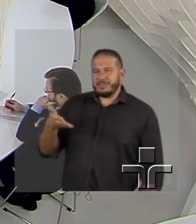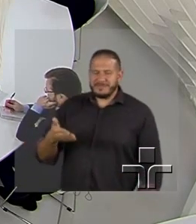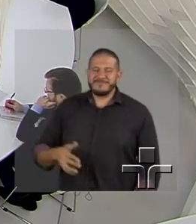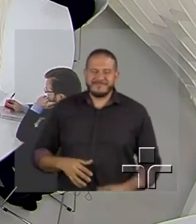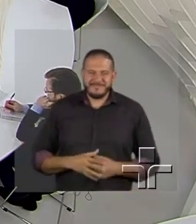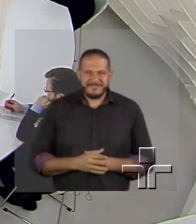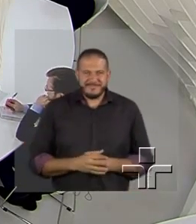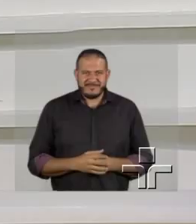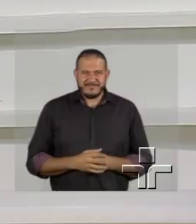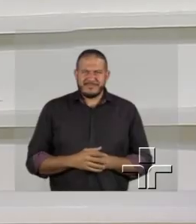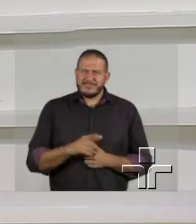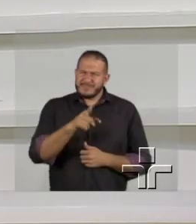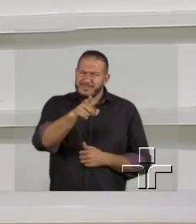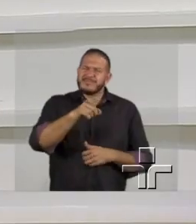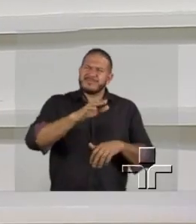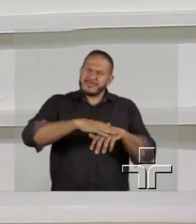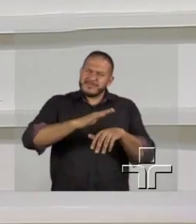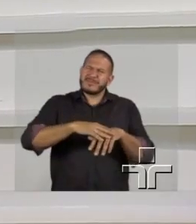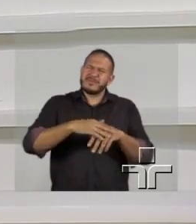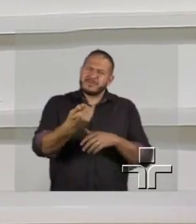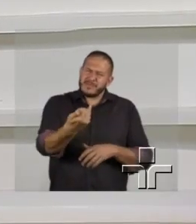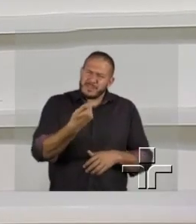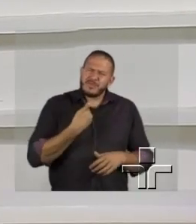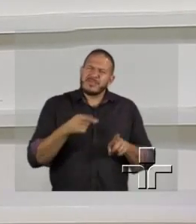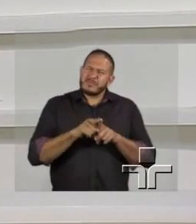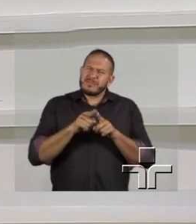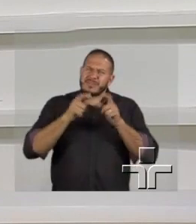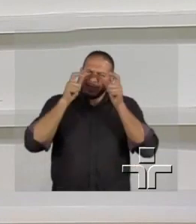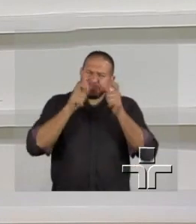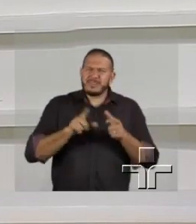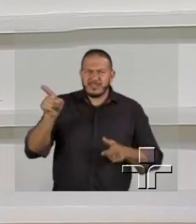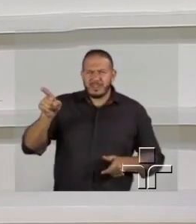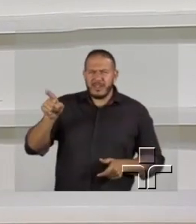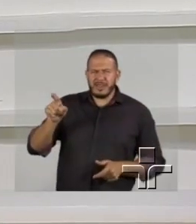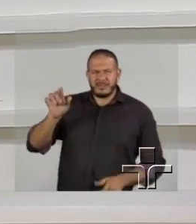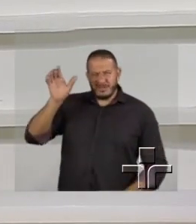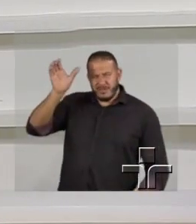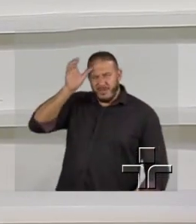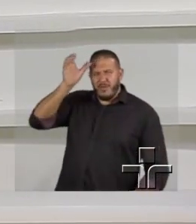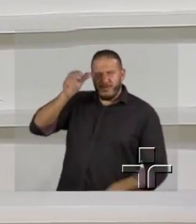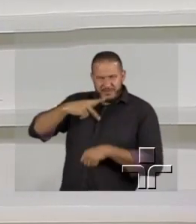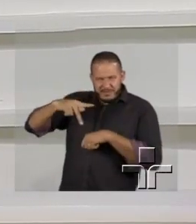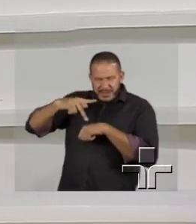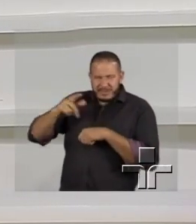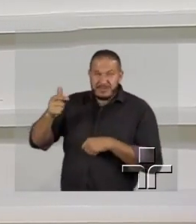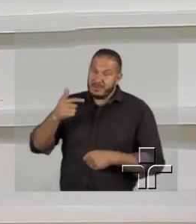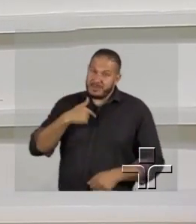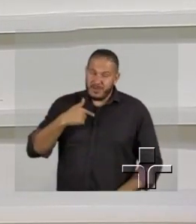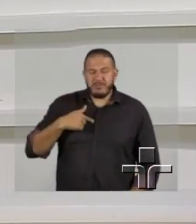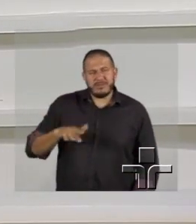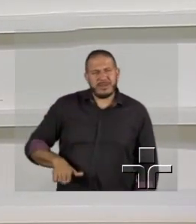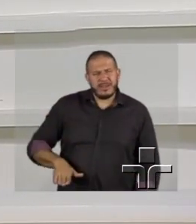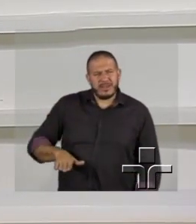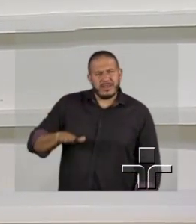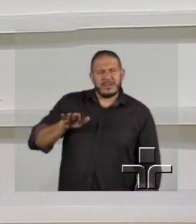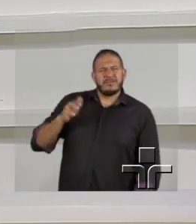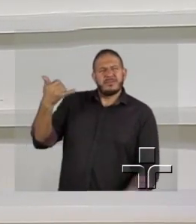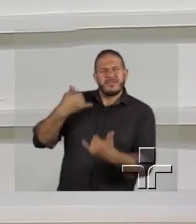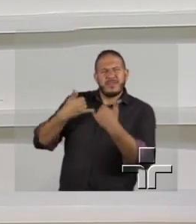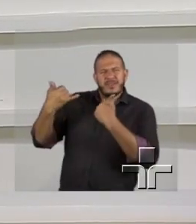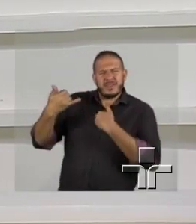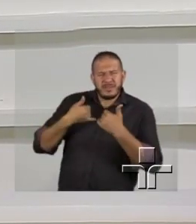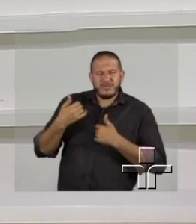Mesmo com uma crítica ou outra, é uma pessoa que traz uma credibilidade, que faz parte da história do Brasil. O senhor